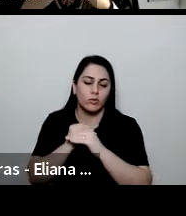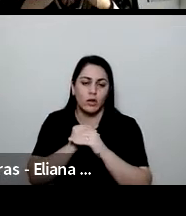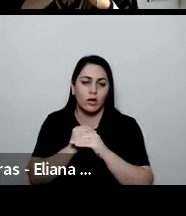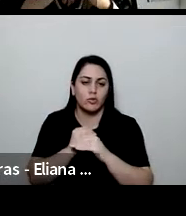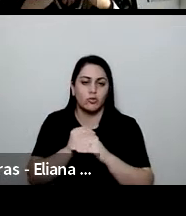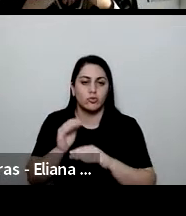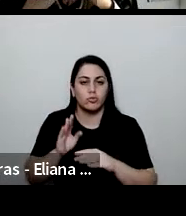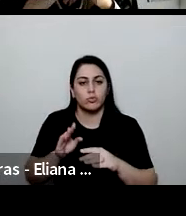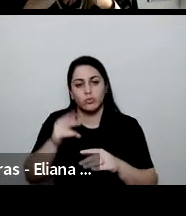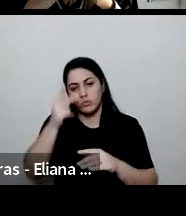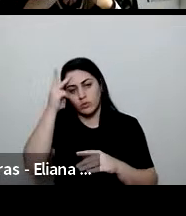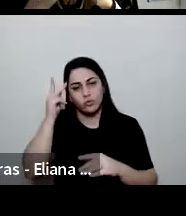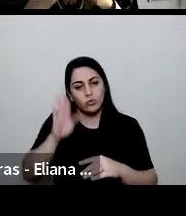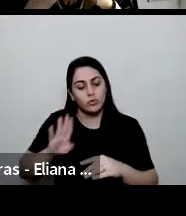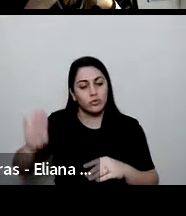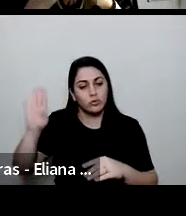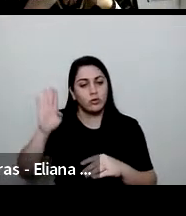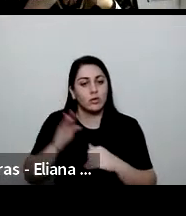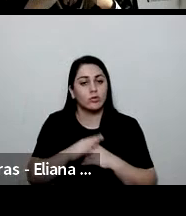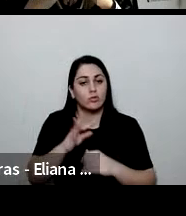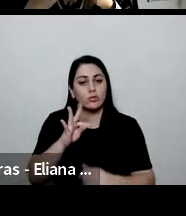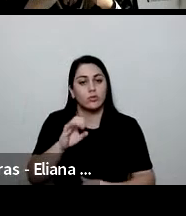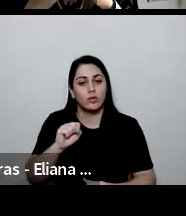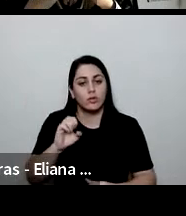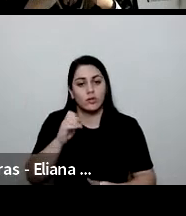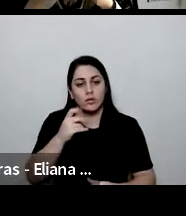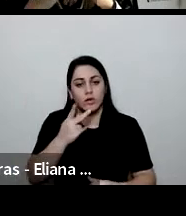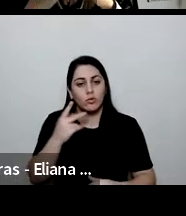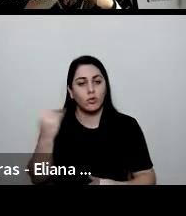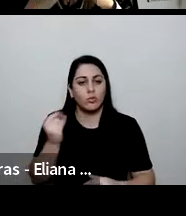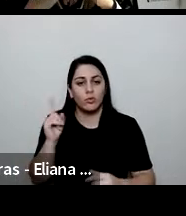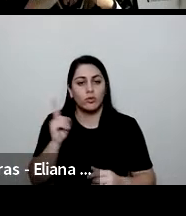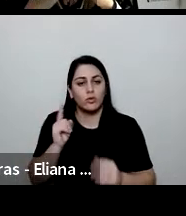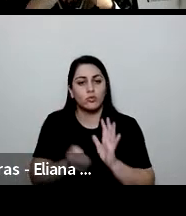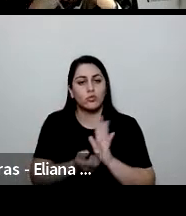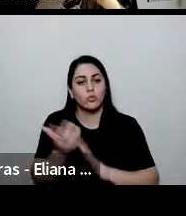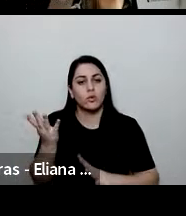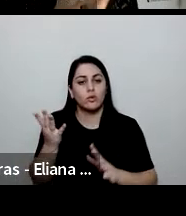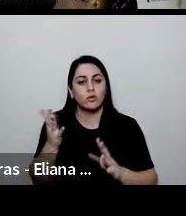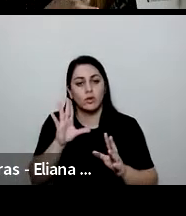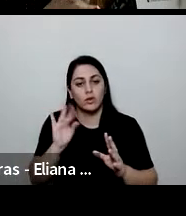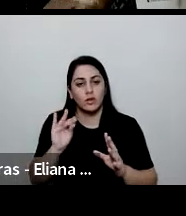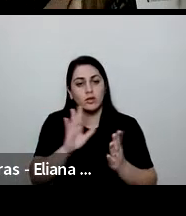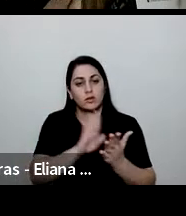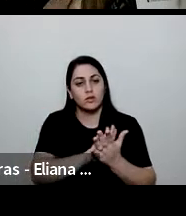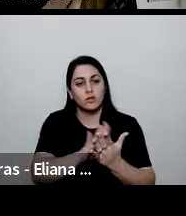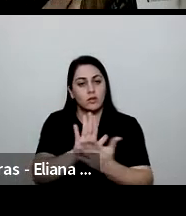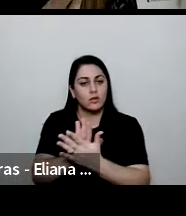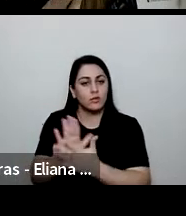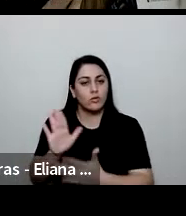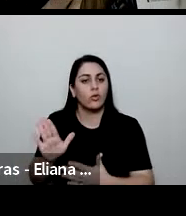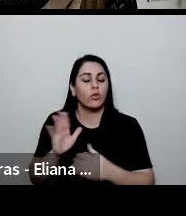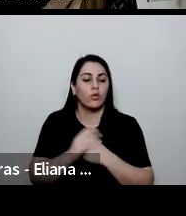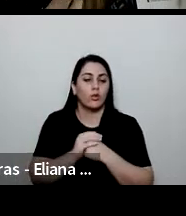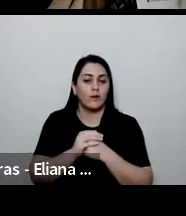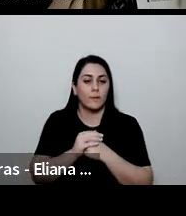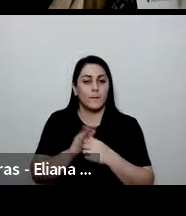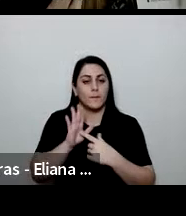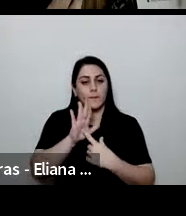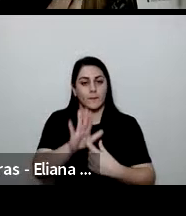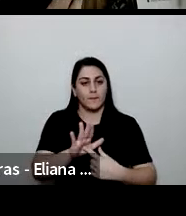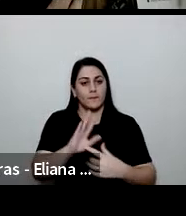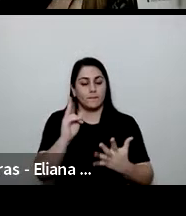o TSE tem considerado irrelevante a quantidade de adesivos para efeito de caracterização do do indigitado